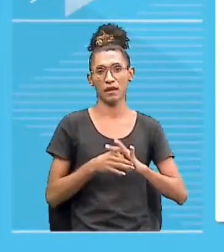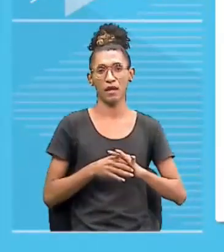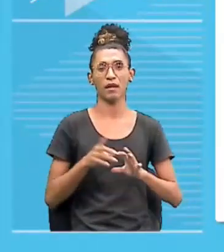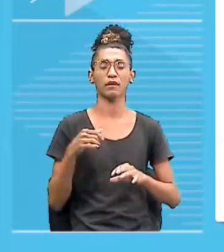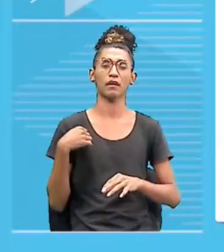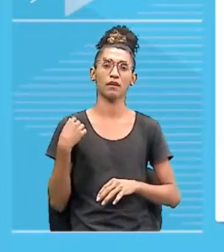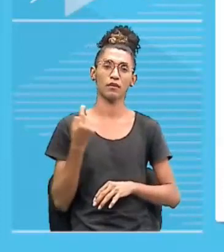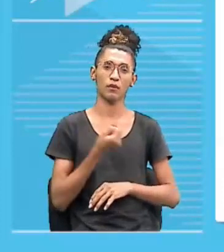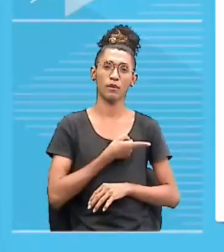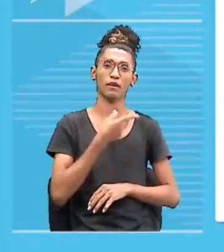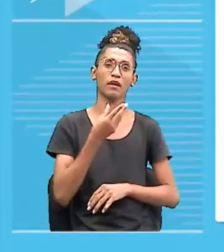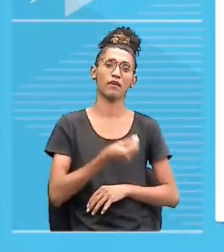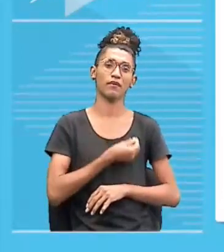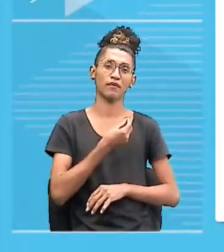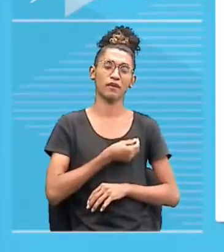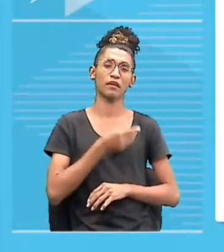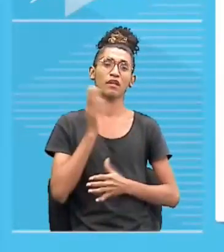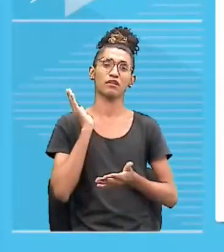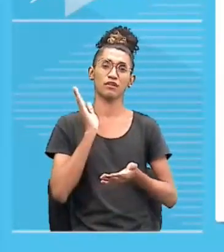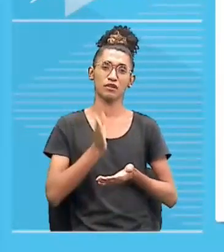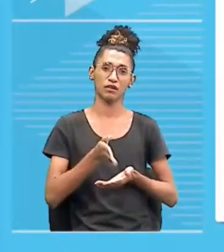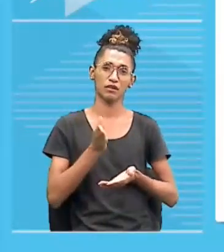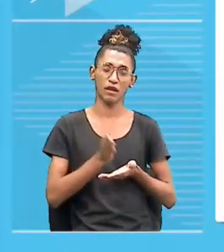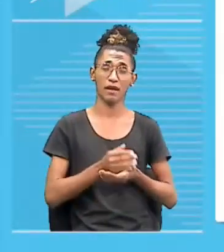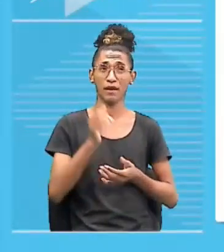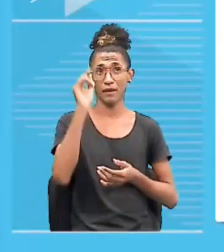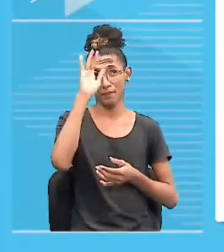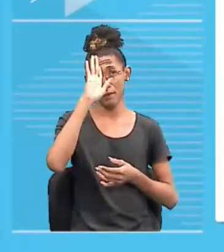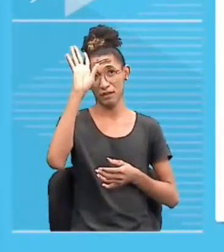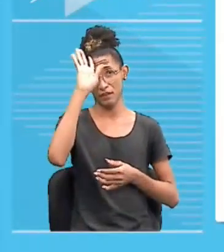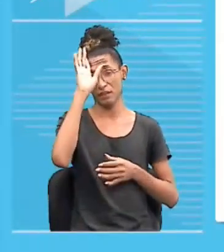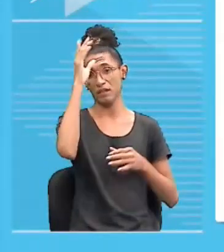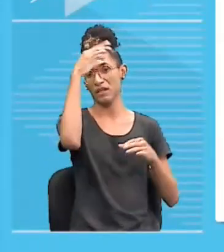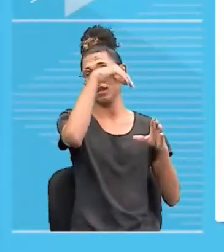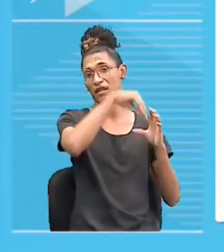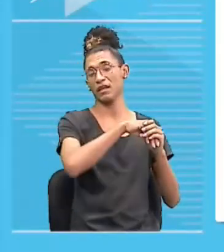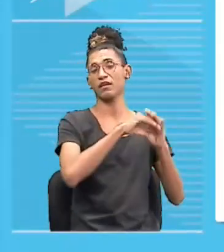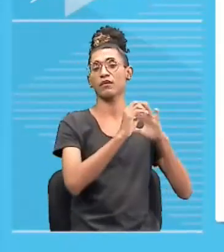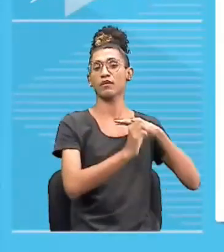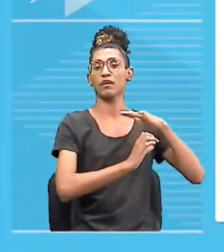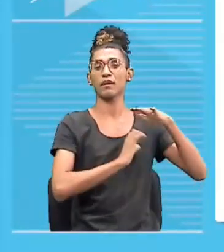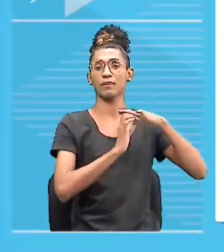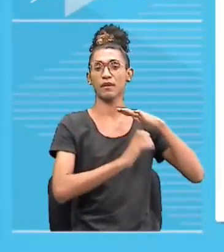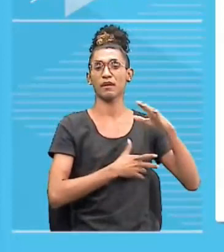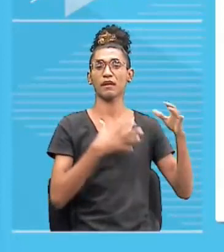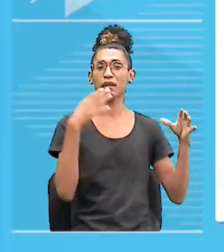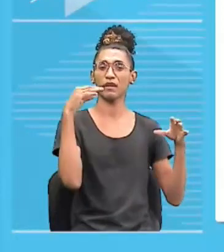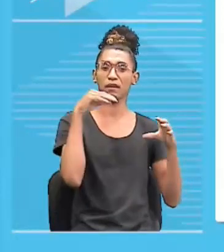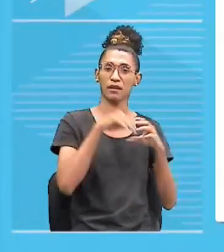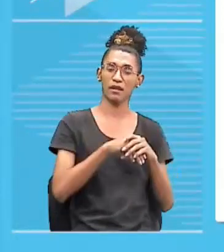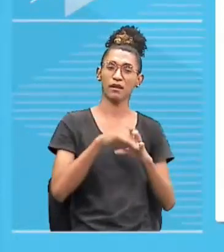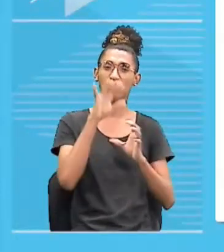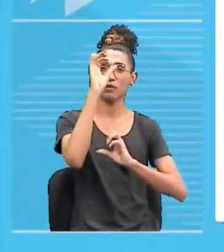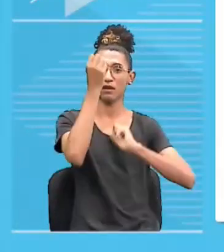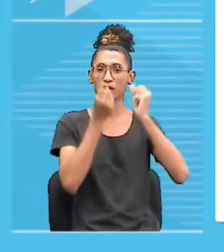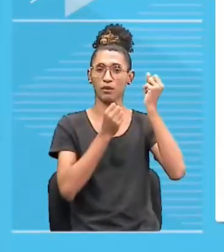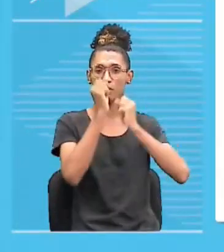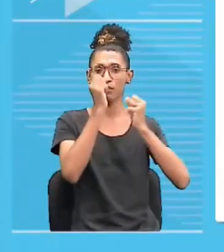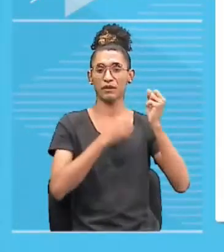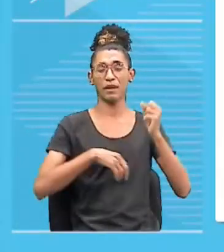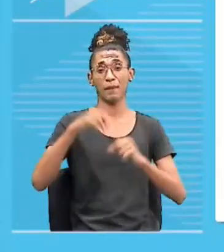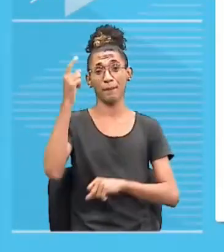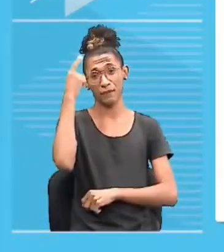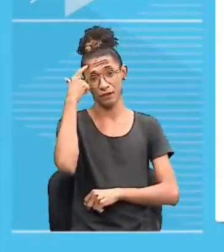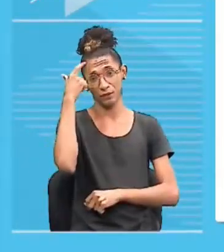nosso cotidiano. Imaginem nas empresas, imaginem nas grandes indústrias, nas grandes